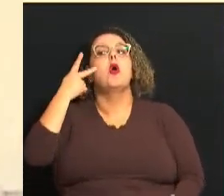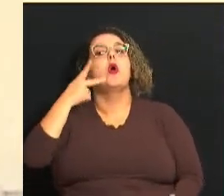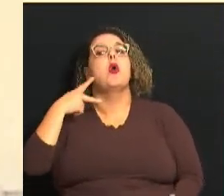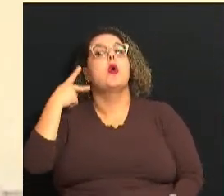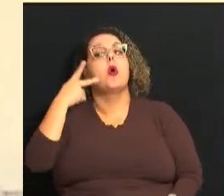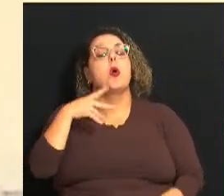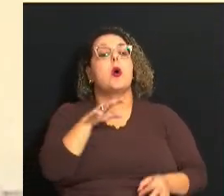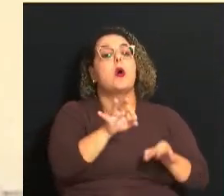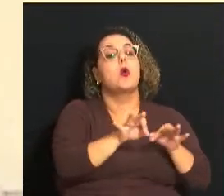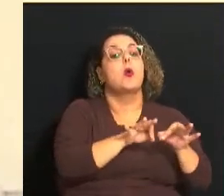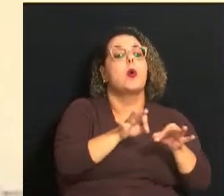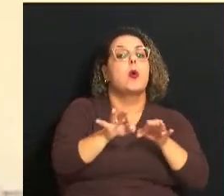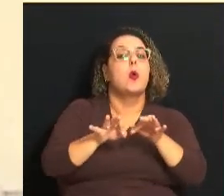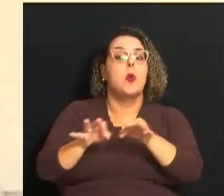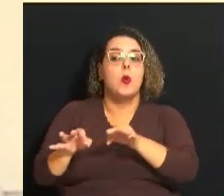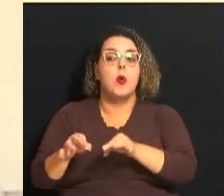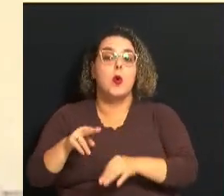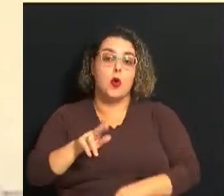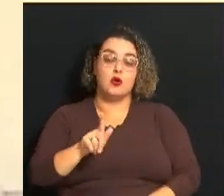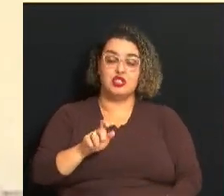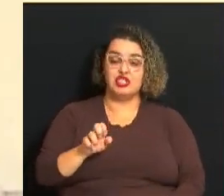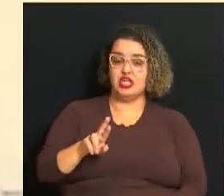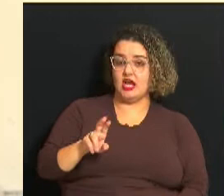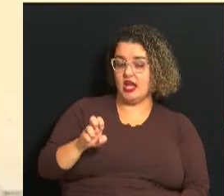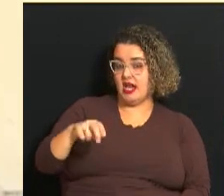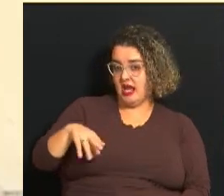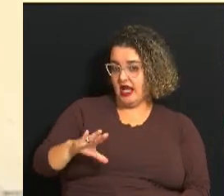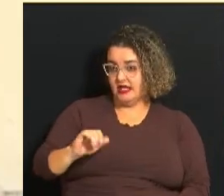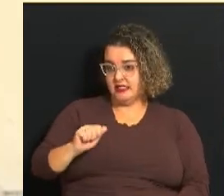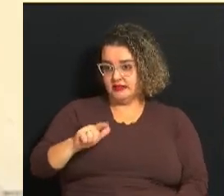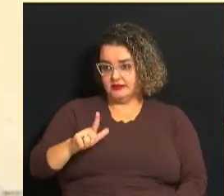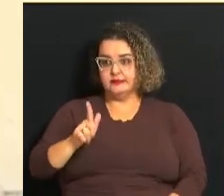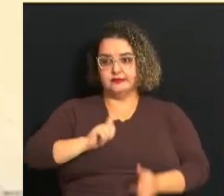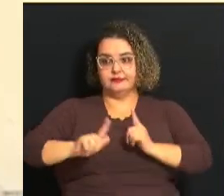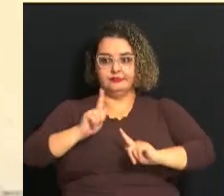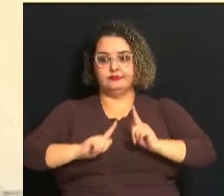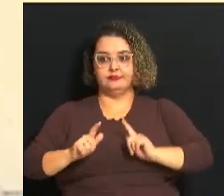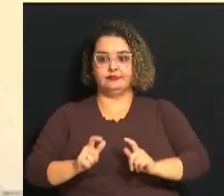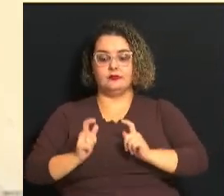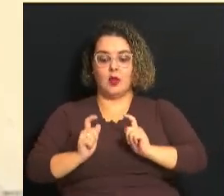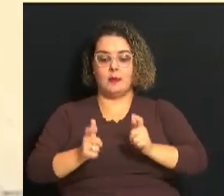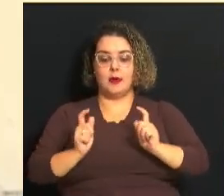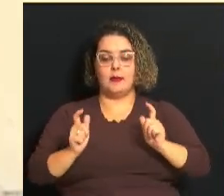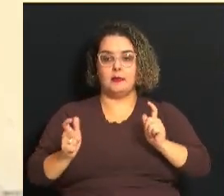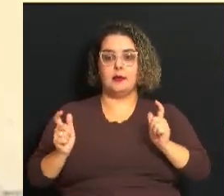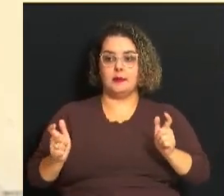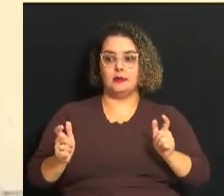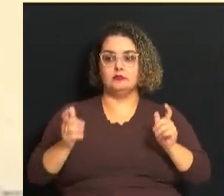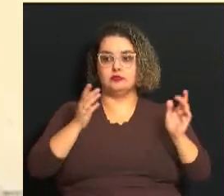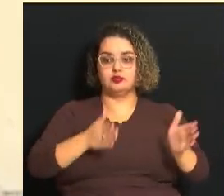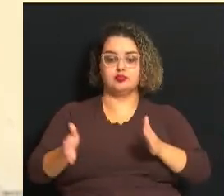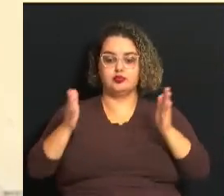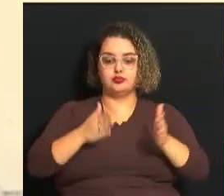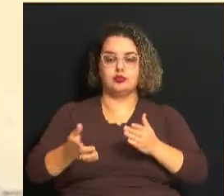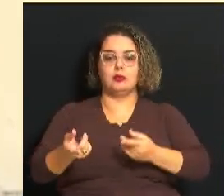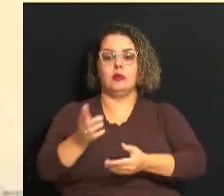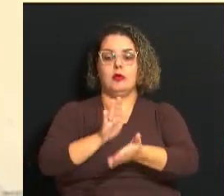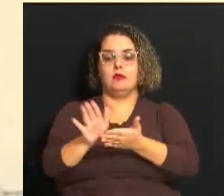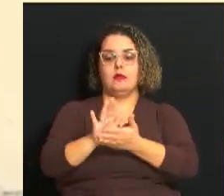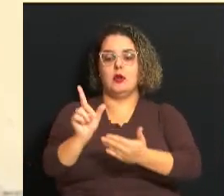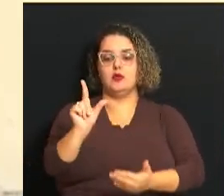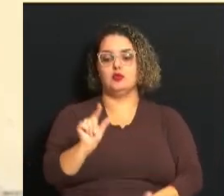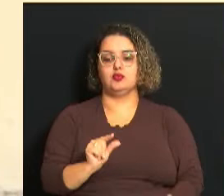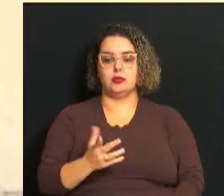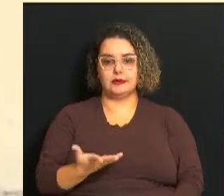organizacional ou gerencial que tem como objetivo imediato aumentar a produtividade diminuir os custos reforçar os